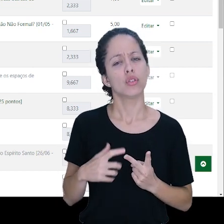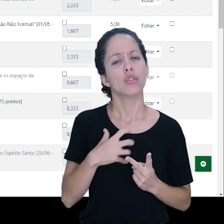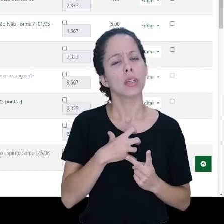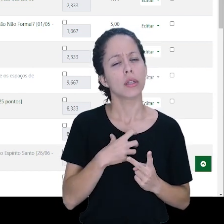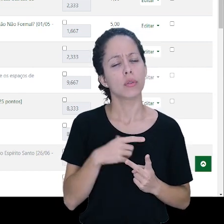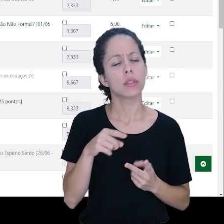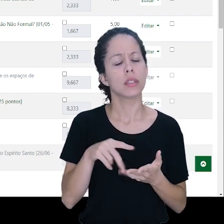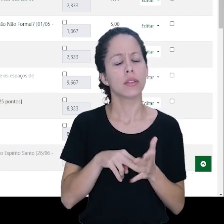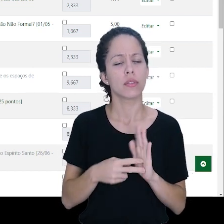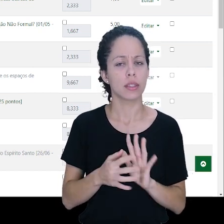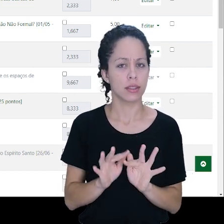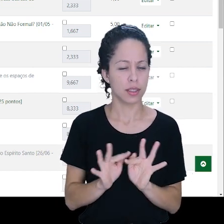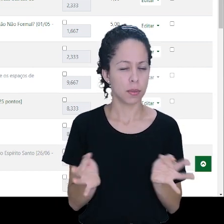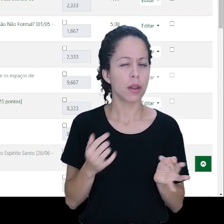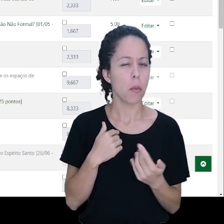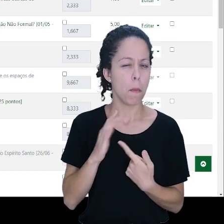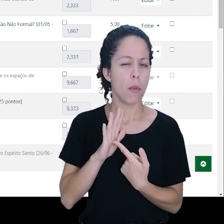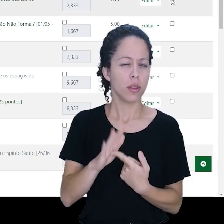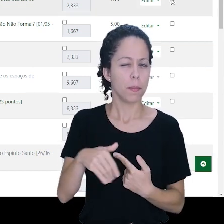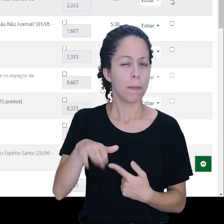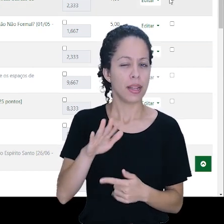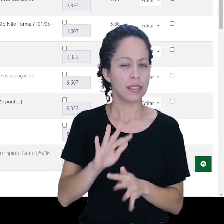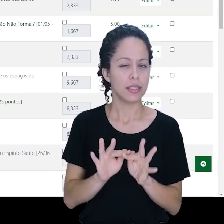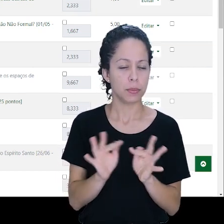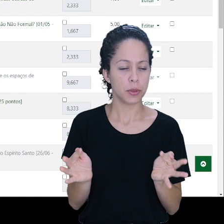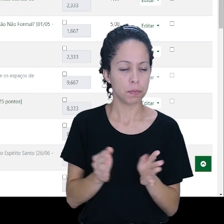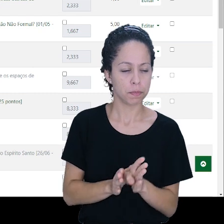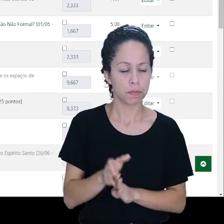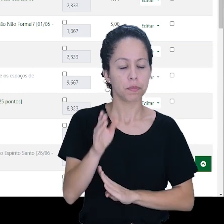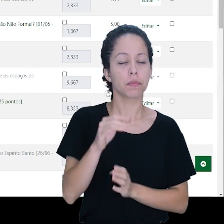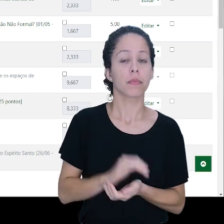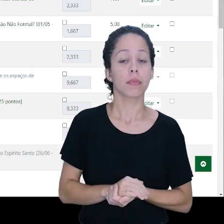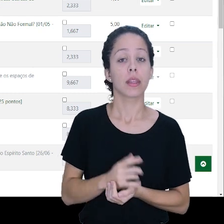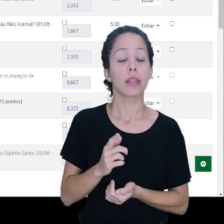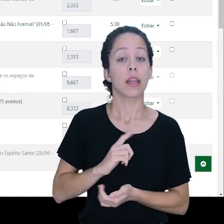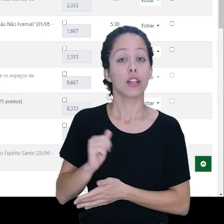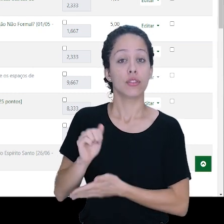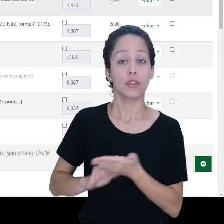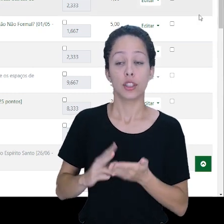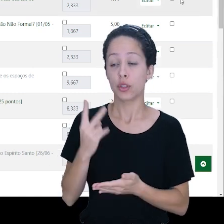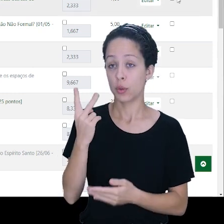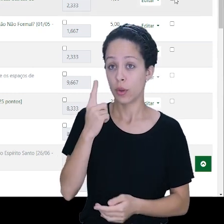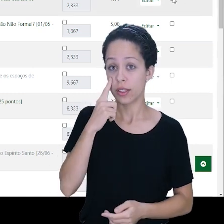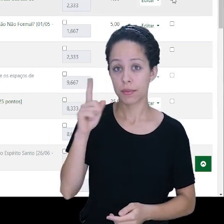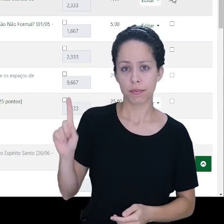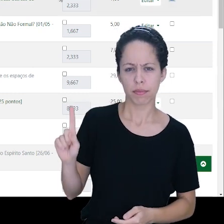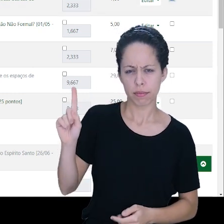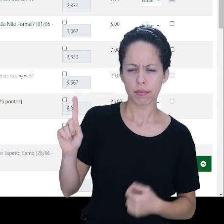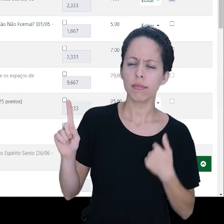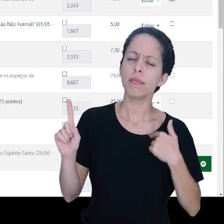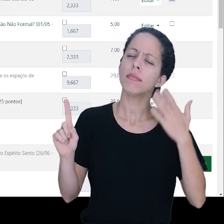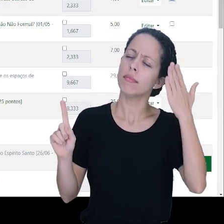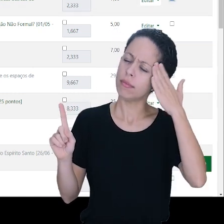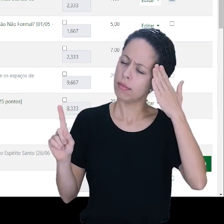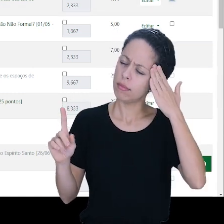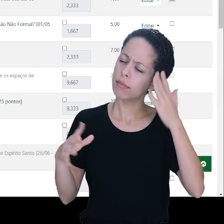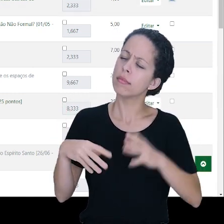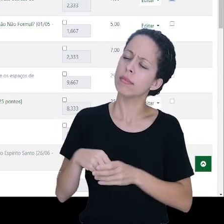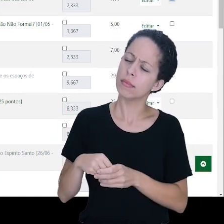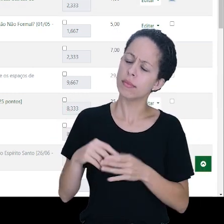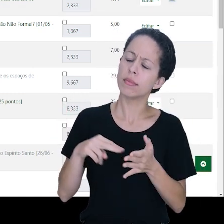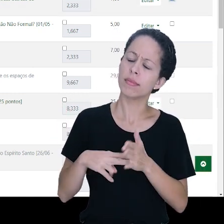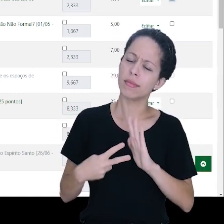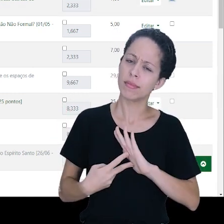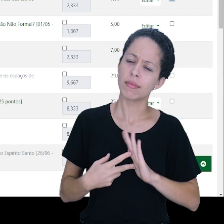eu vou te mostrar que eu mais gosto que é mais simples você pode escolher aqui ó Então vou escolher atividade 2 que é essa aqui Etapa 2 que eu já sei que